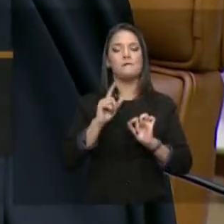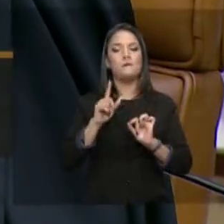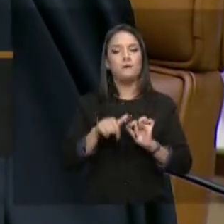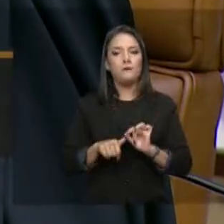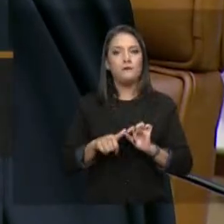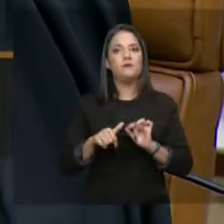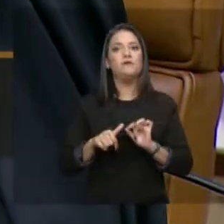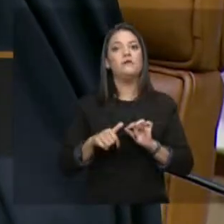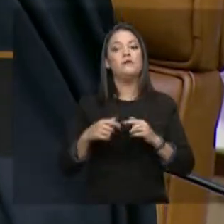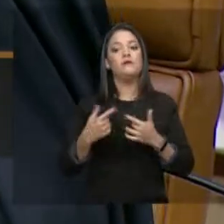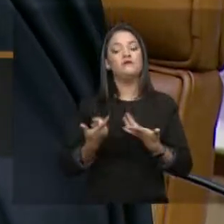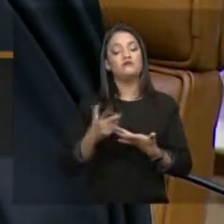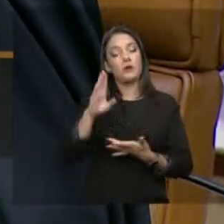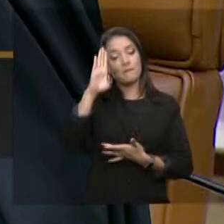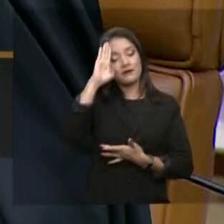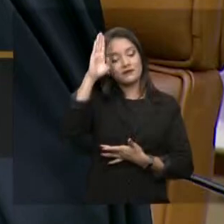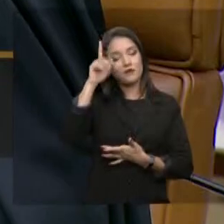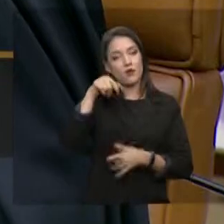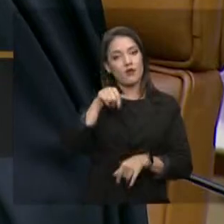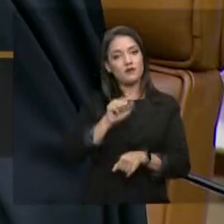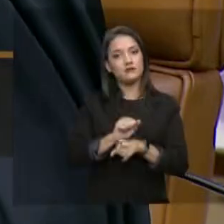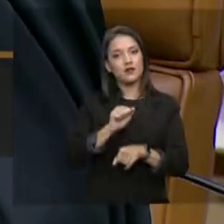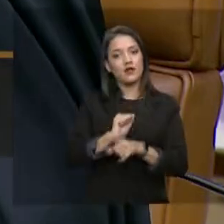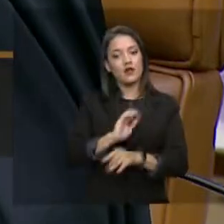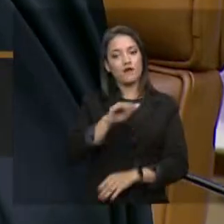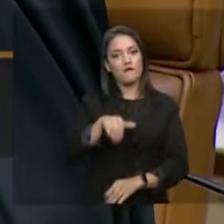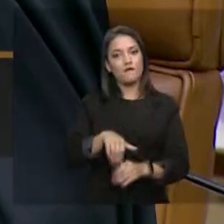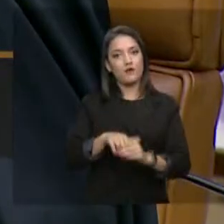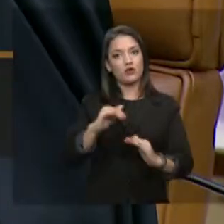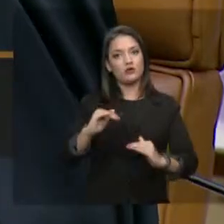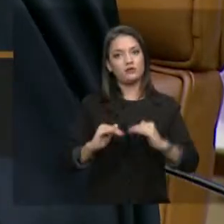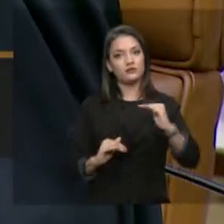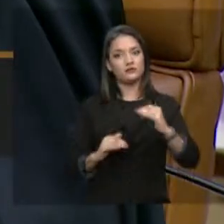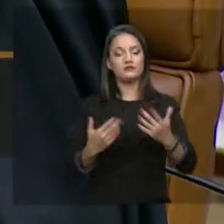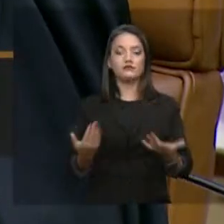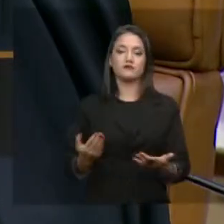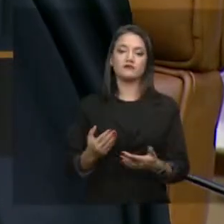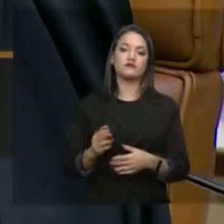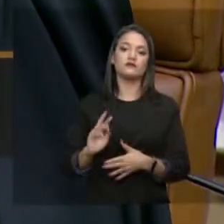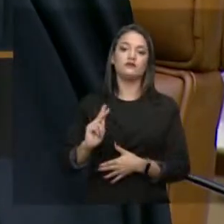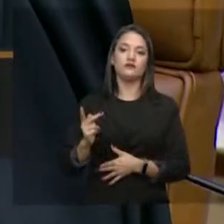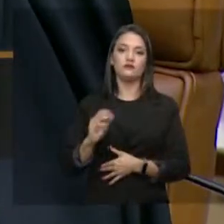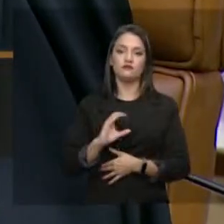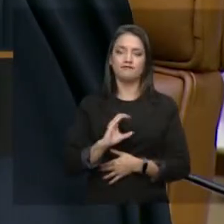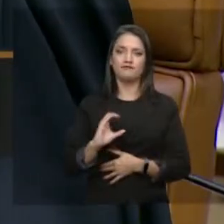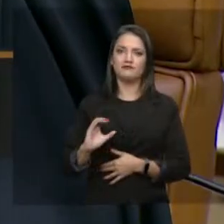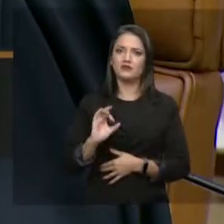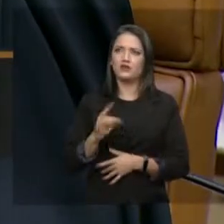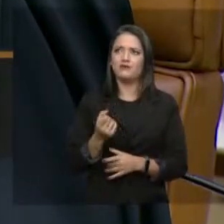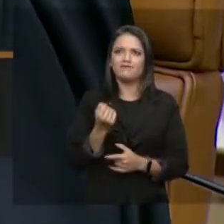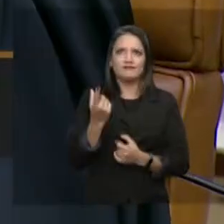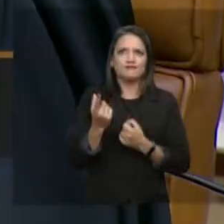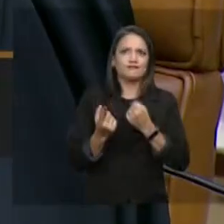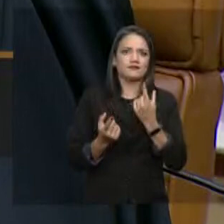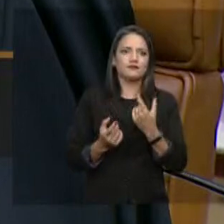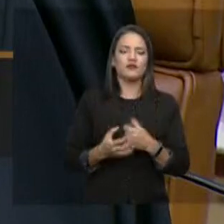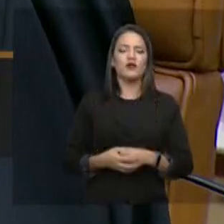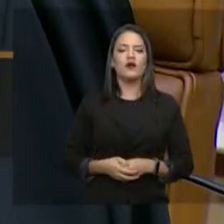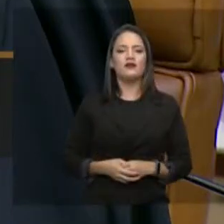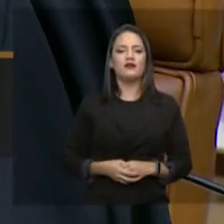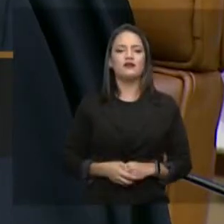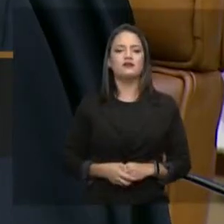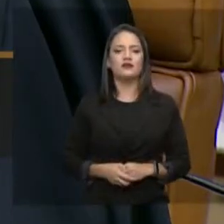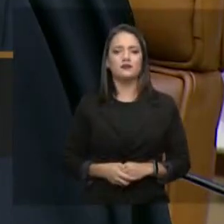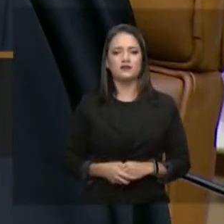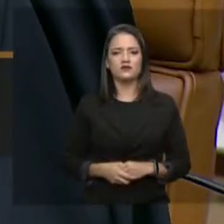de desempate. A solução favorável em habeas corpus, portanto, é excepcionalíssima. E essa